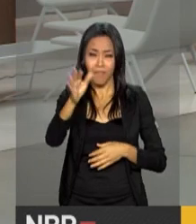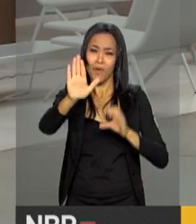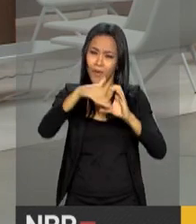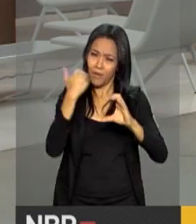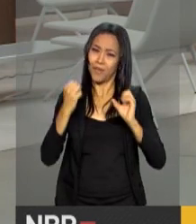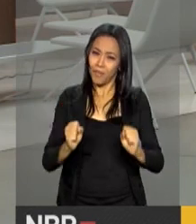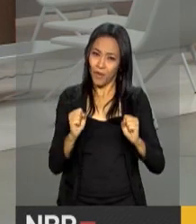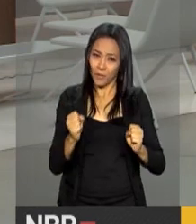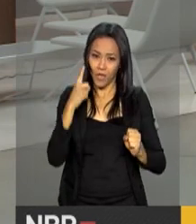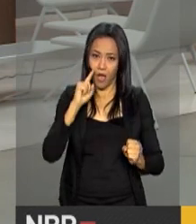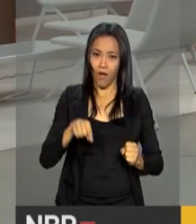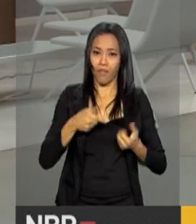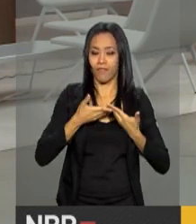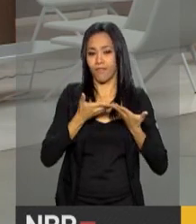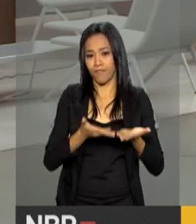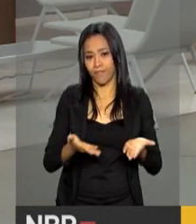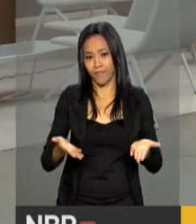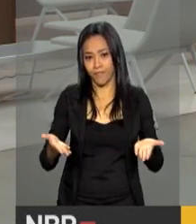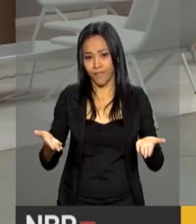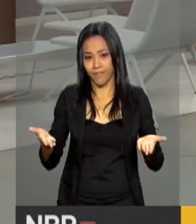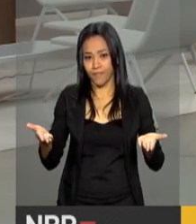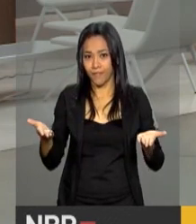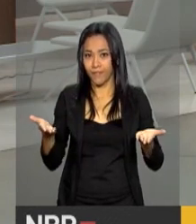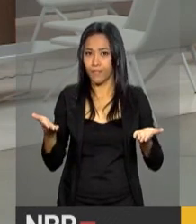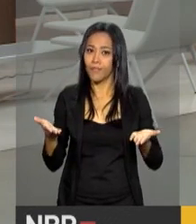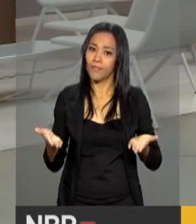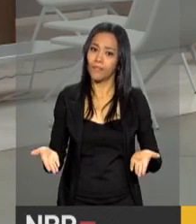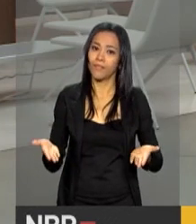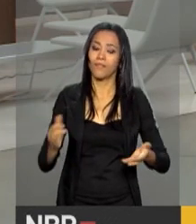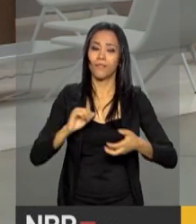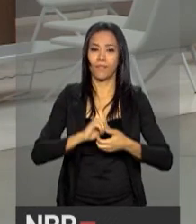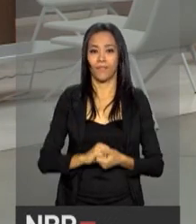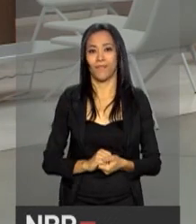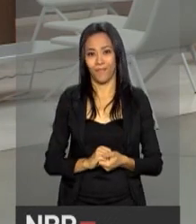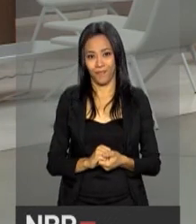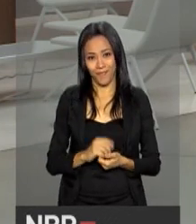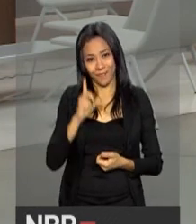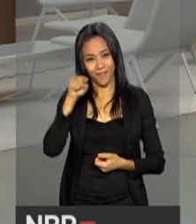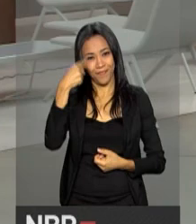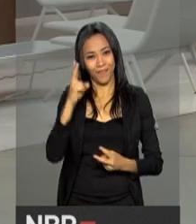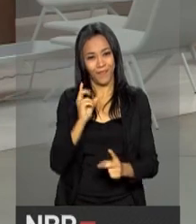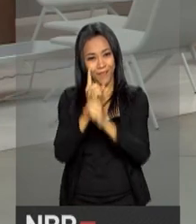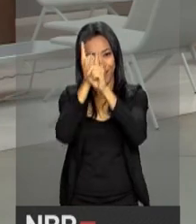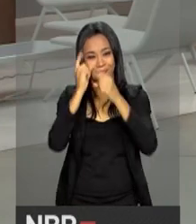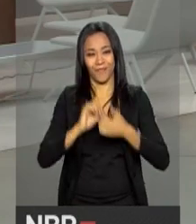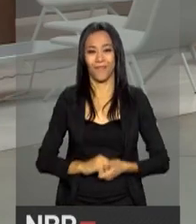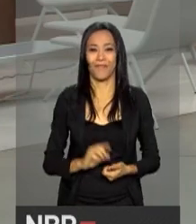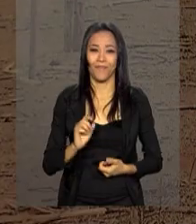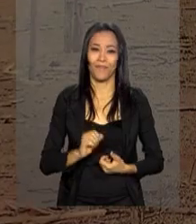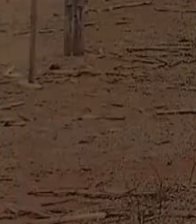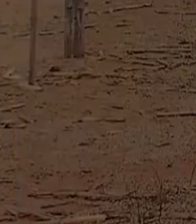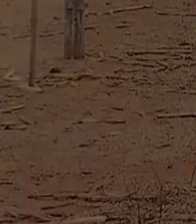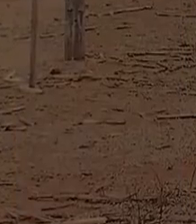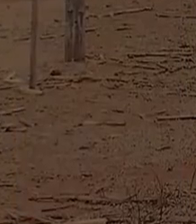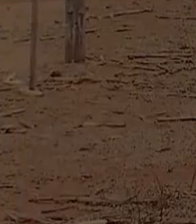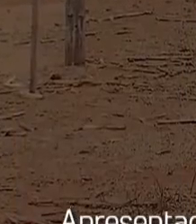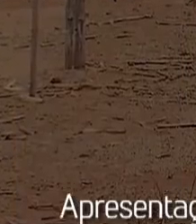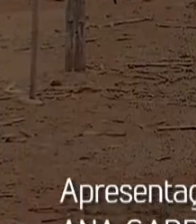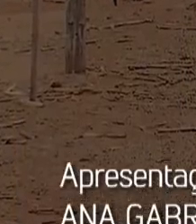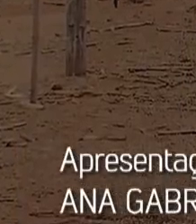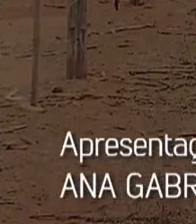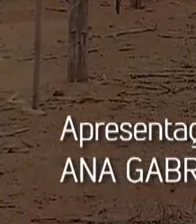mail para a gente para programas nbr arroba abc.com ponto br e veja no próximo programa até lá